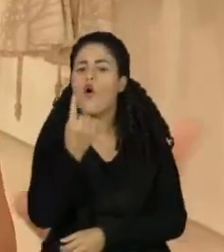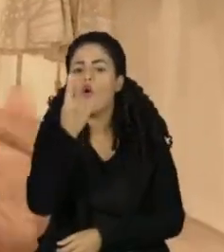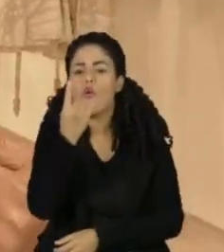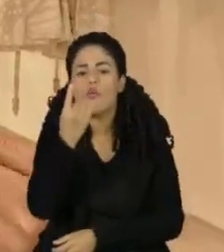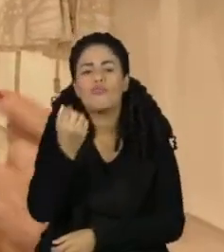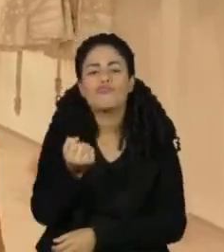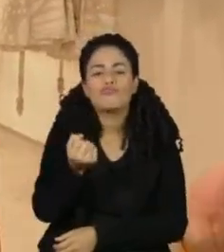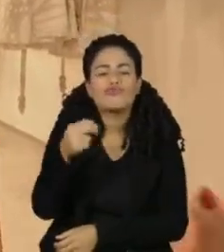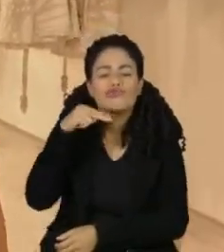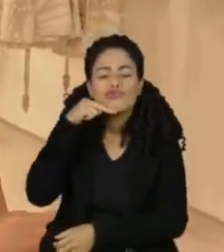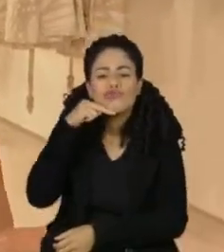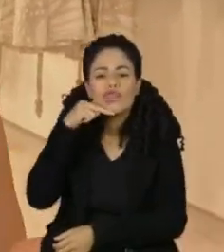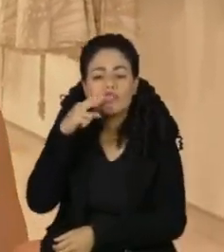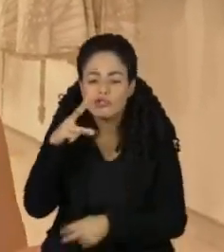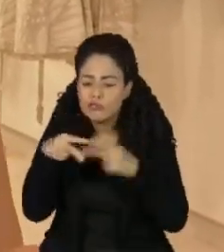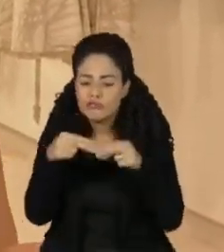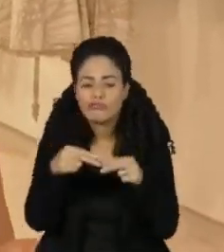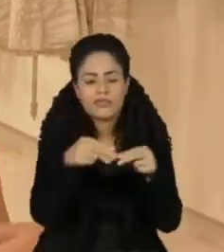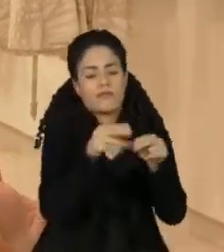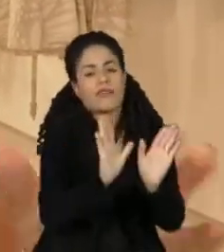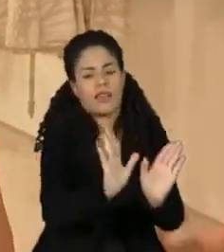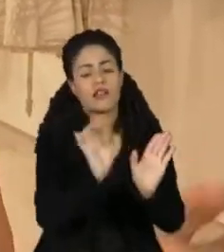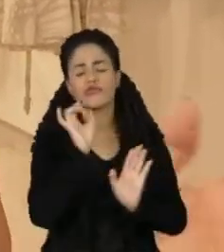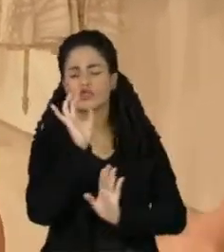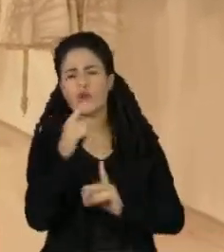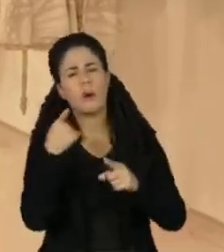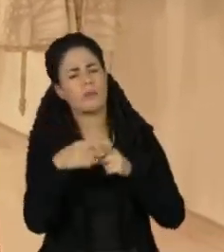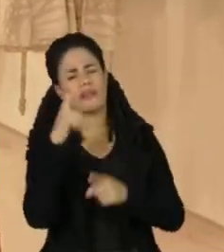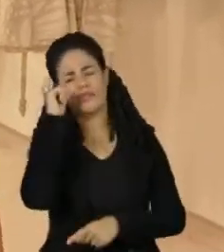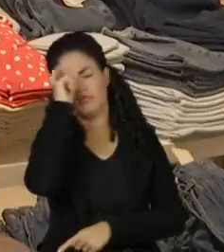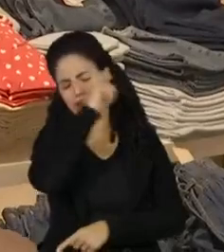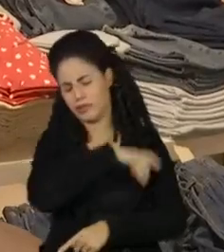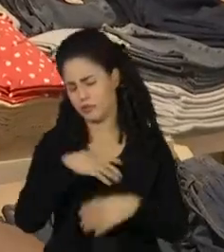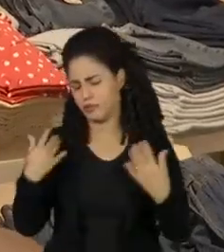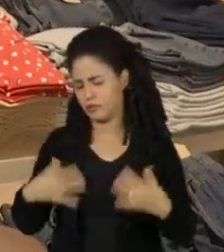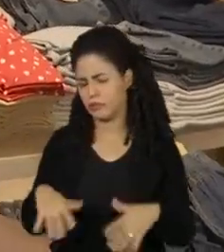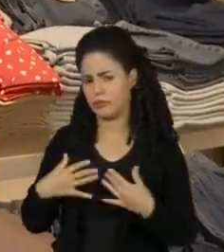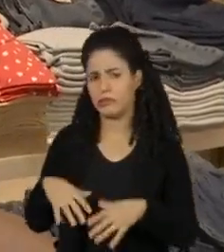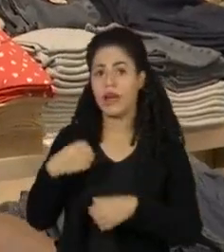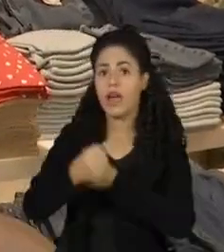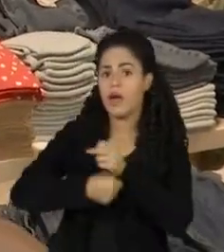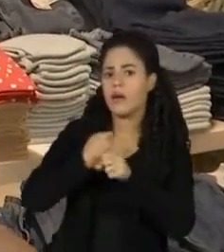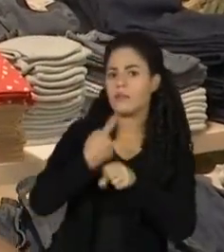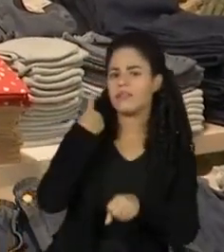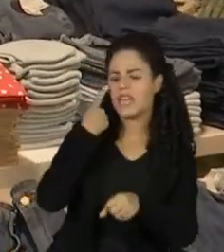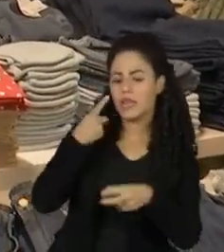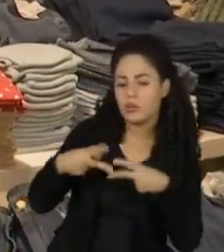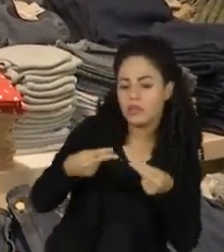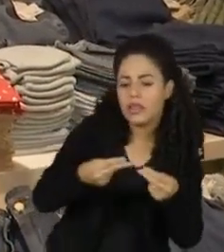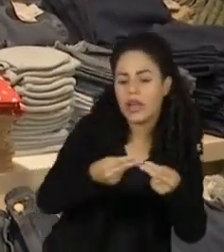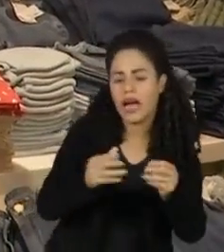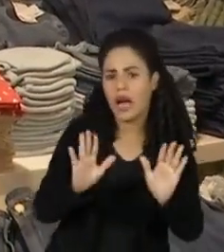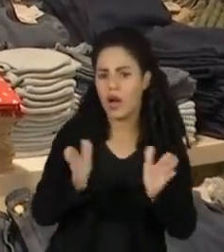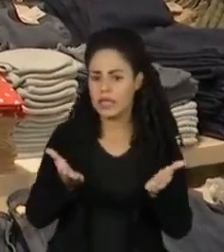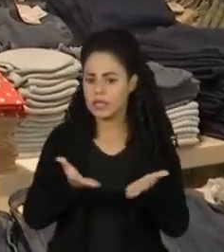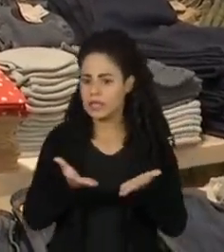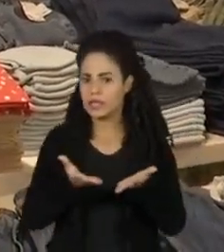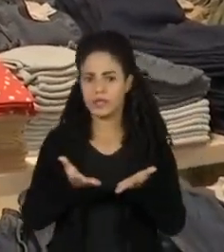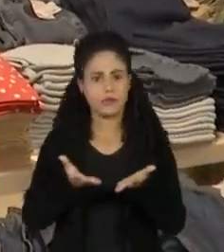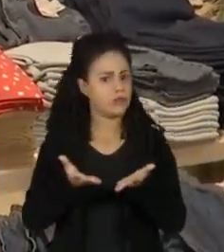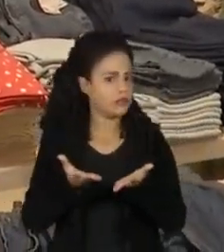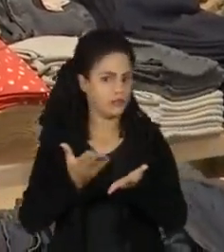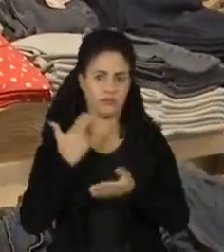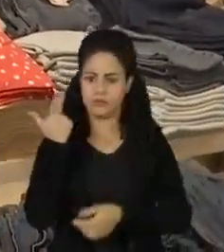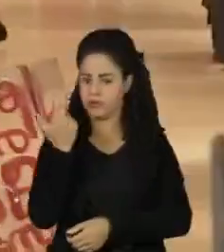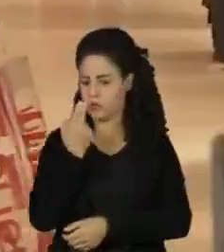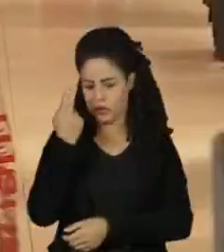vou presentear só meu bisneto, porque tá difícil. E ano passado ainda dei, mas este ano quase ninguém